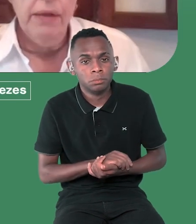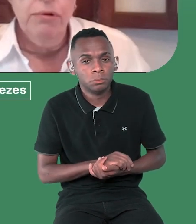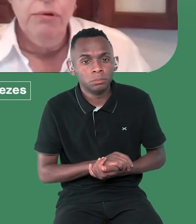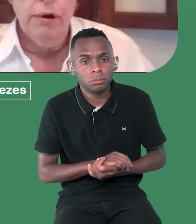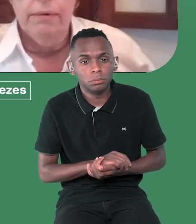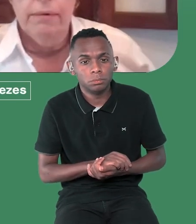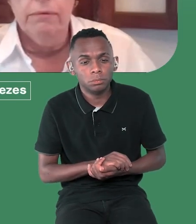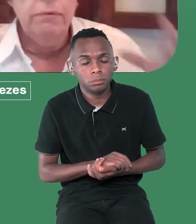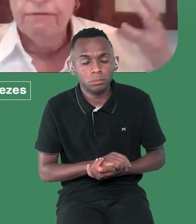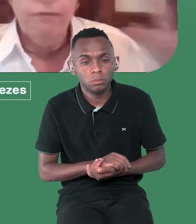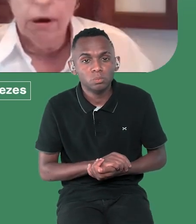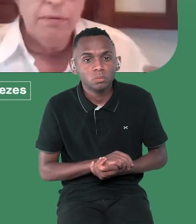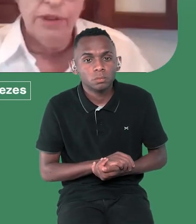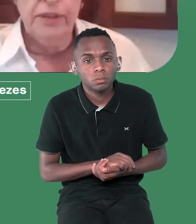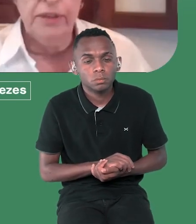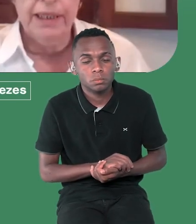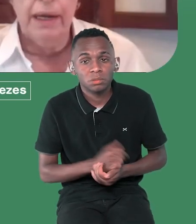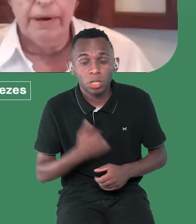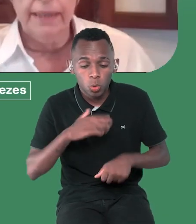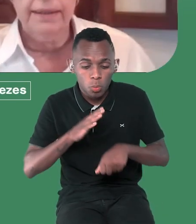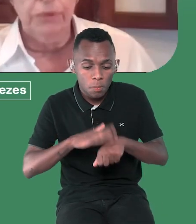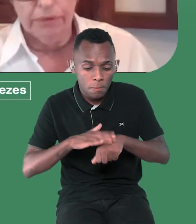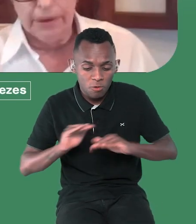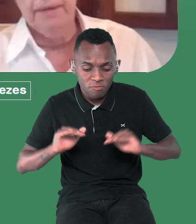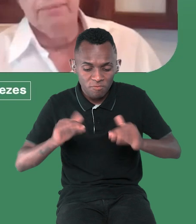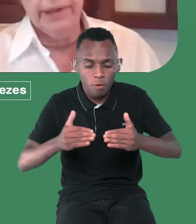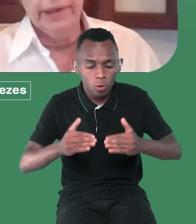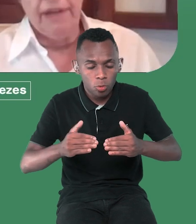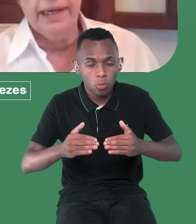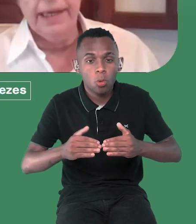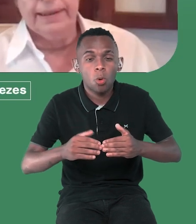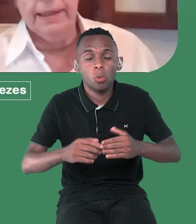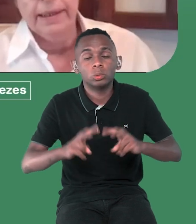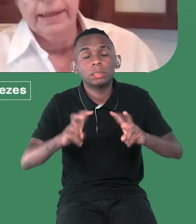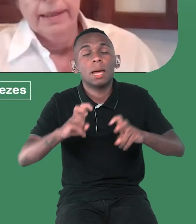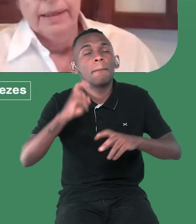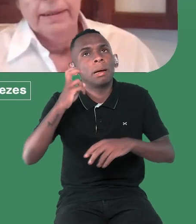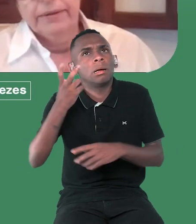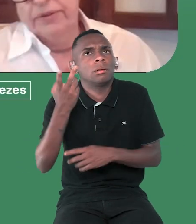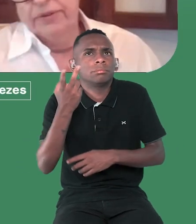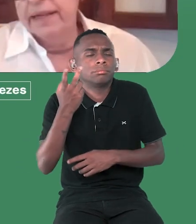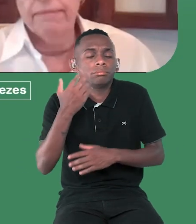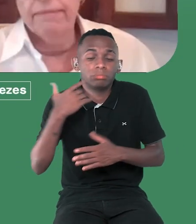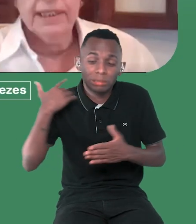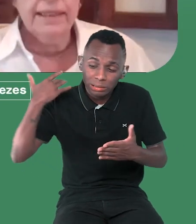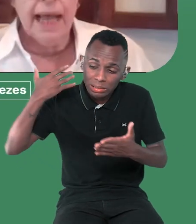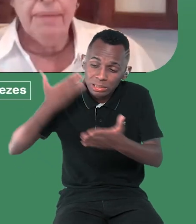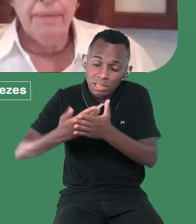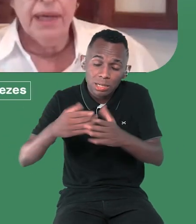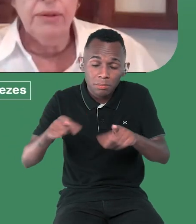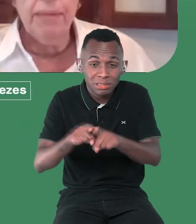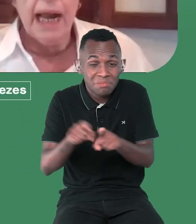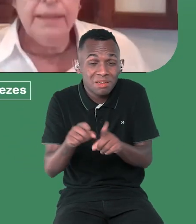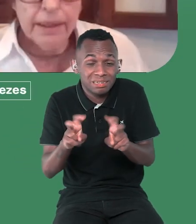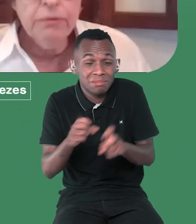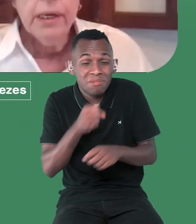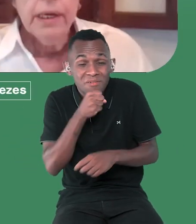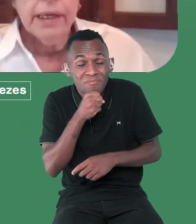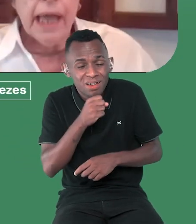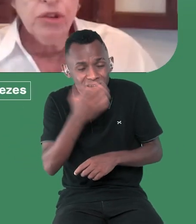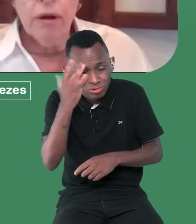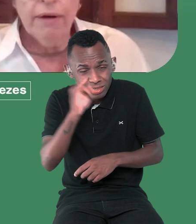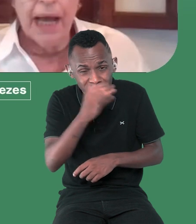eu tenho um foco muito especial com a questão do tempo e da velhice, né? Não sei se vocês sabem, mas no